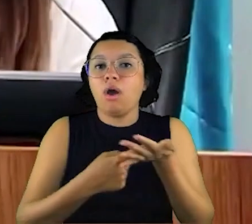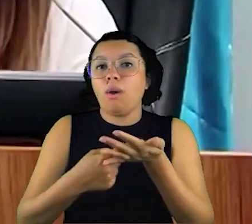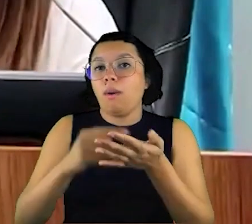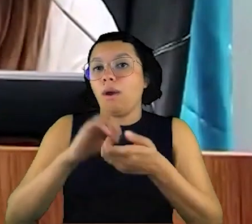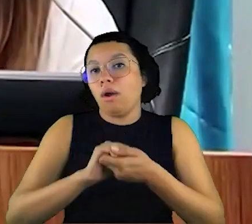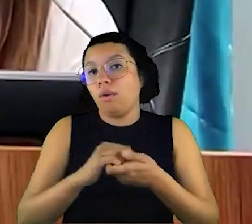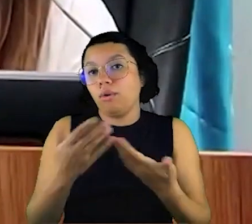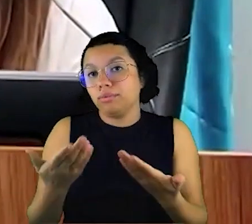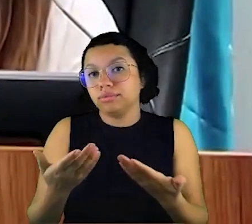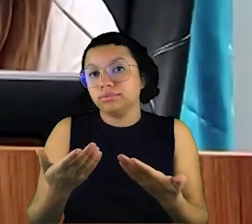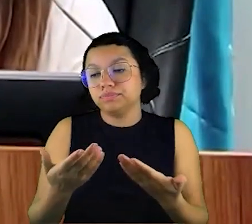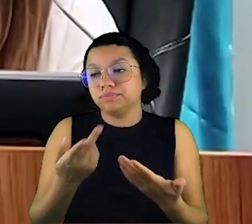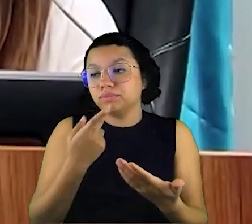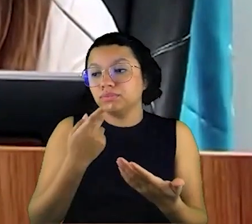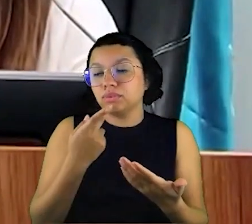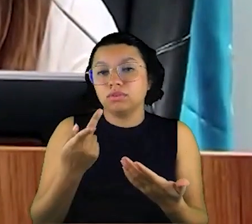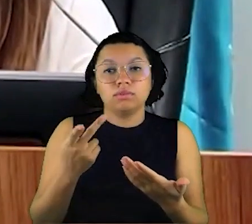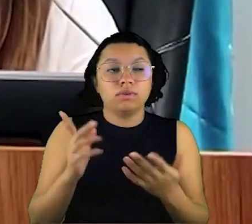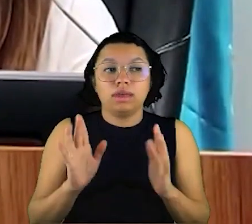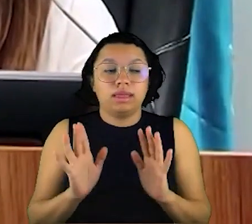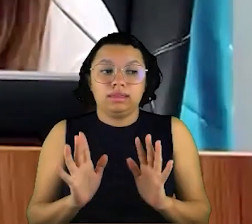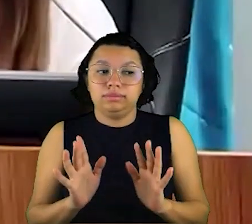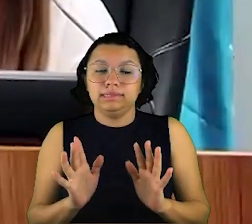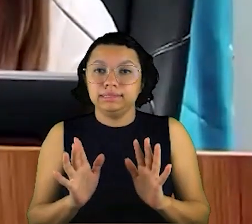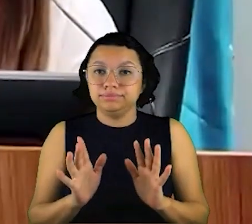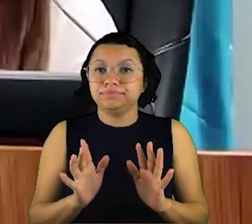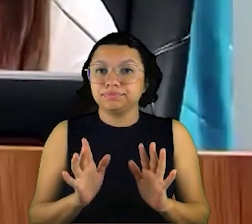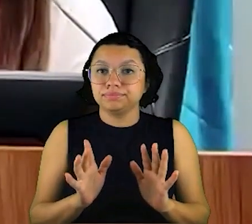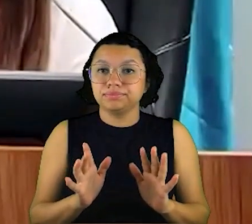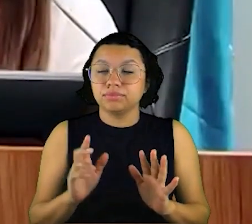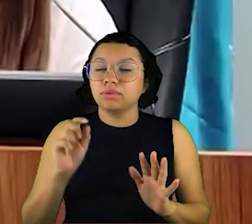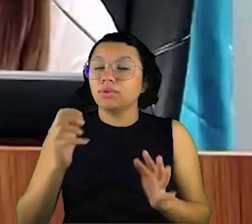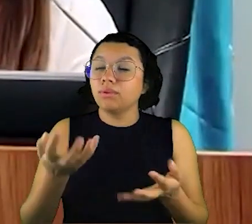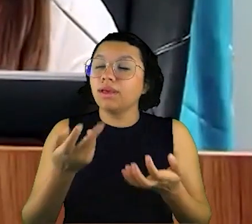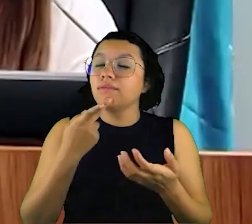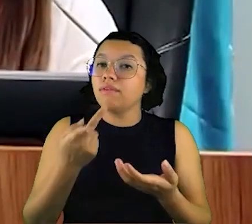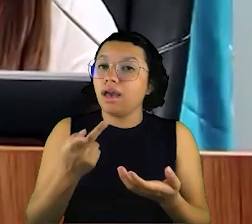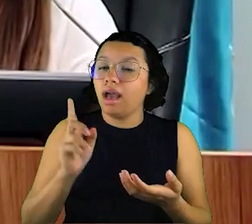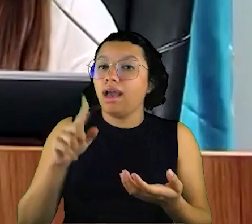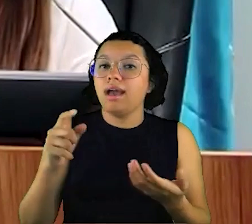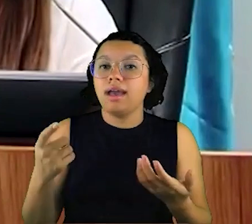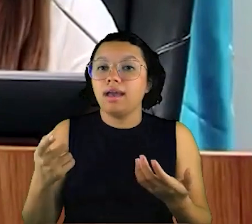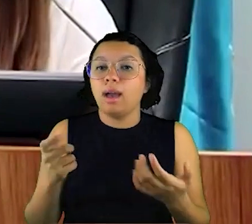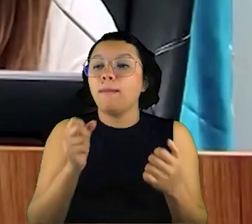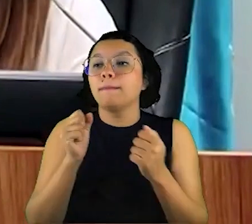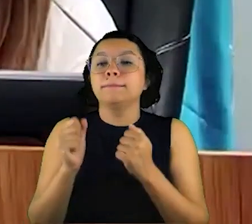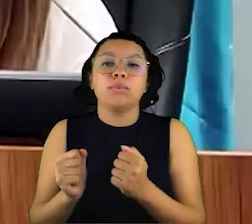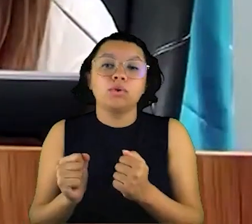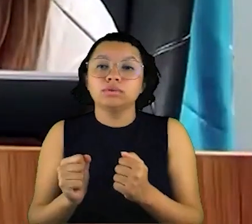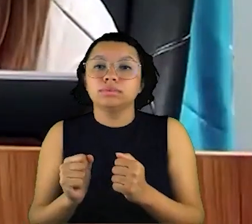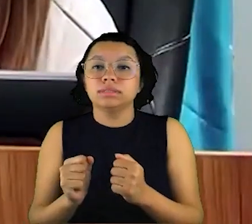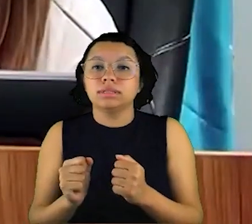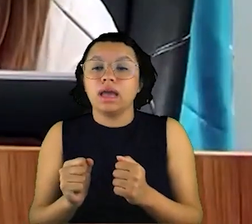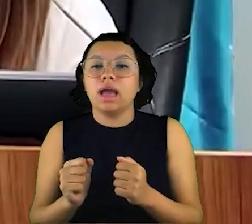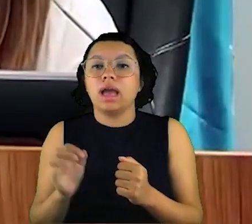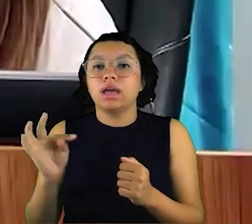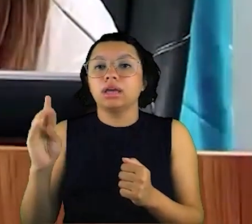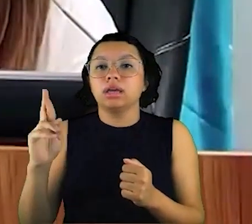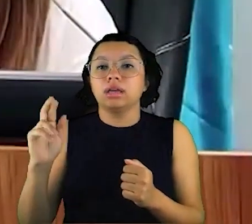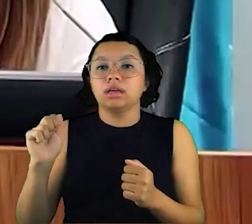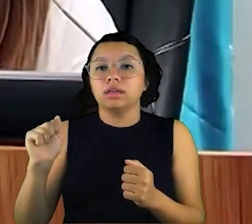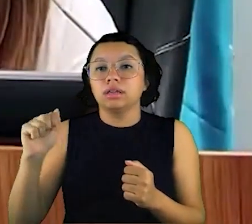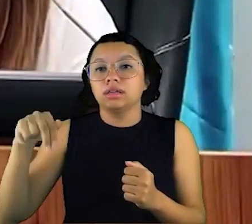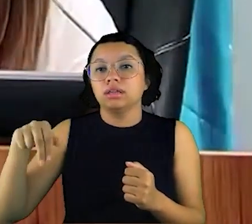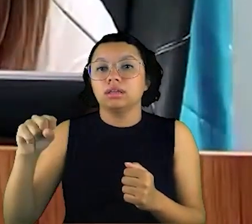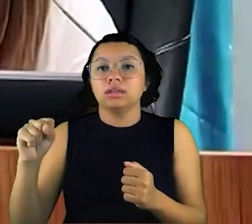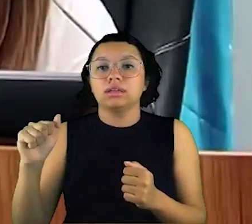falando aqui, evidentemente, de Jeff. O que eu estou querendo dizer para vocês é que a possibilidade de